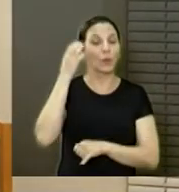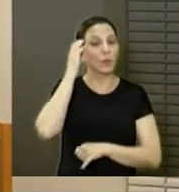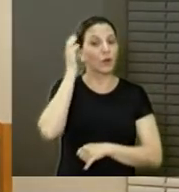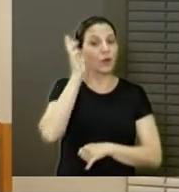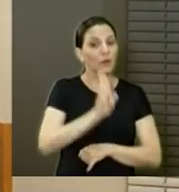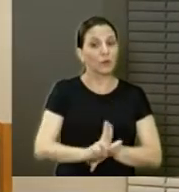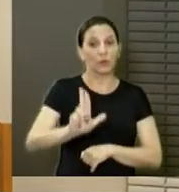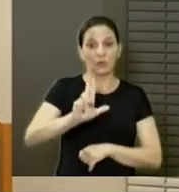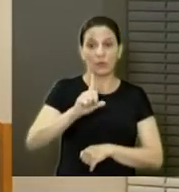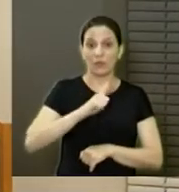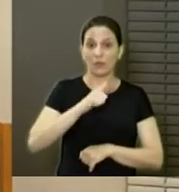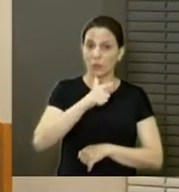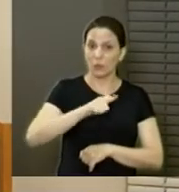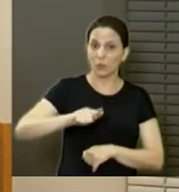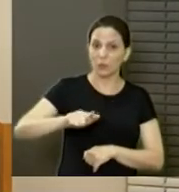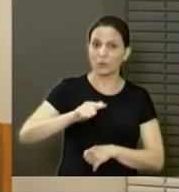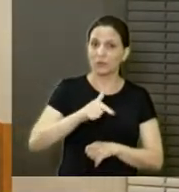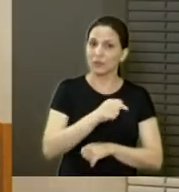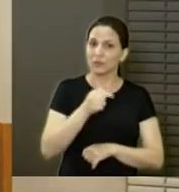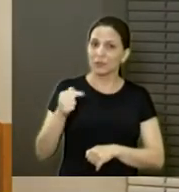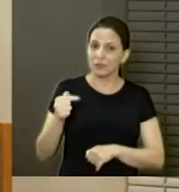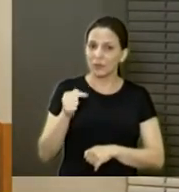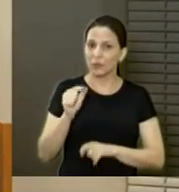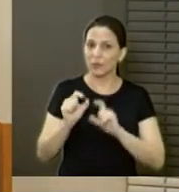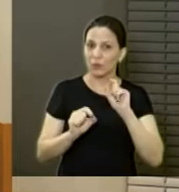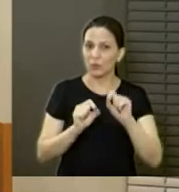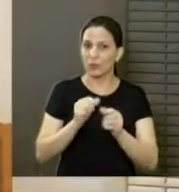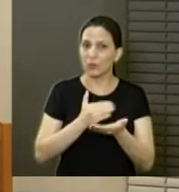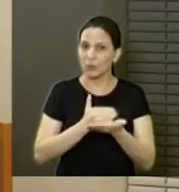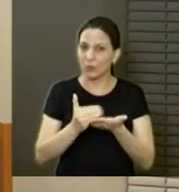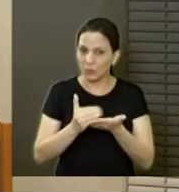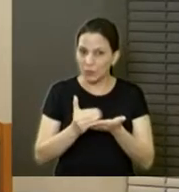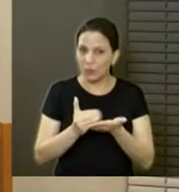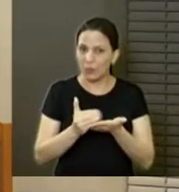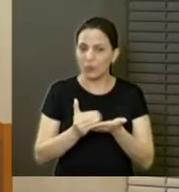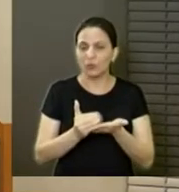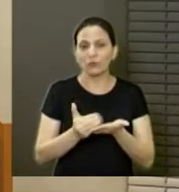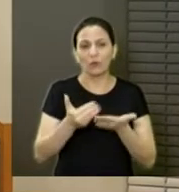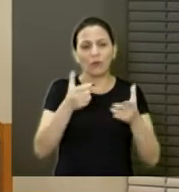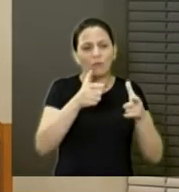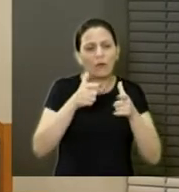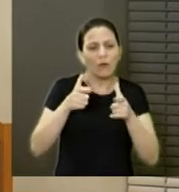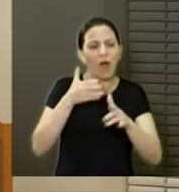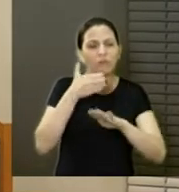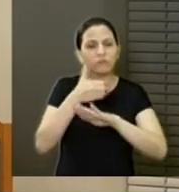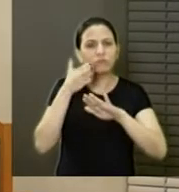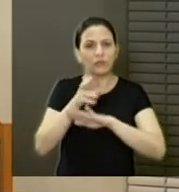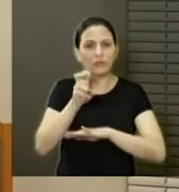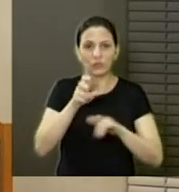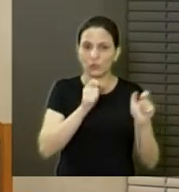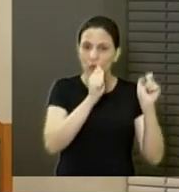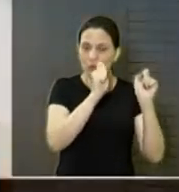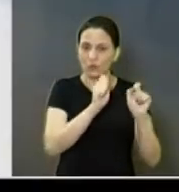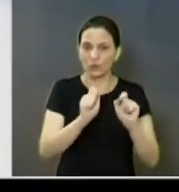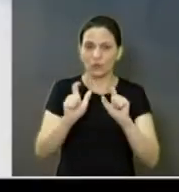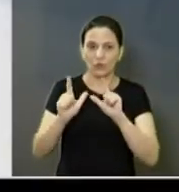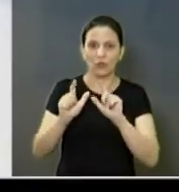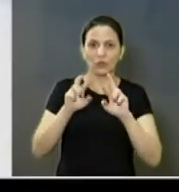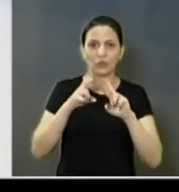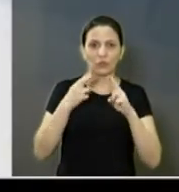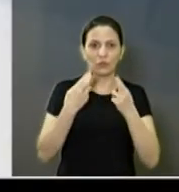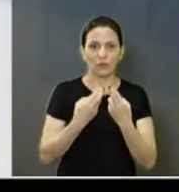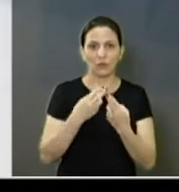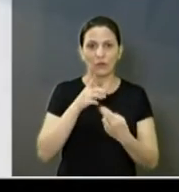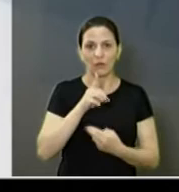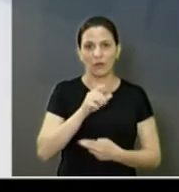rádio. A gente já começa nossa semana aqui falando um pouquinho sobre a semana, por onde andamos e o que fizemos, né? As cinco primeiras fotos, reunião no DAE que a